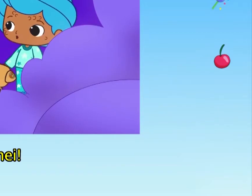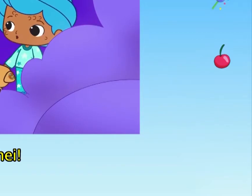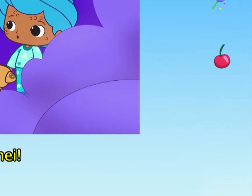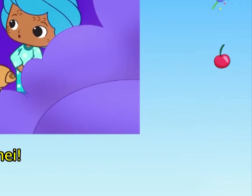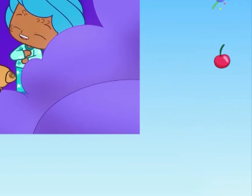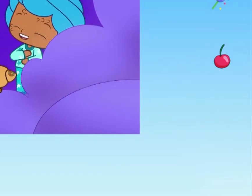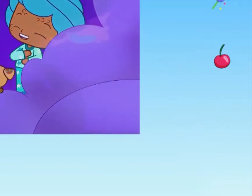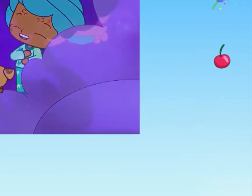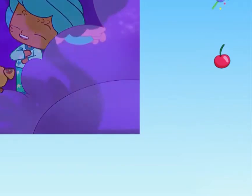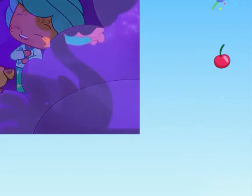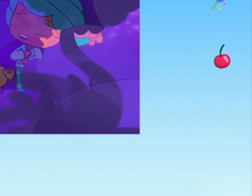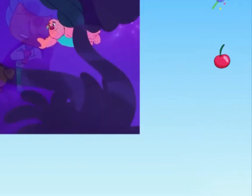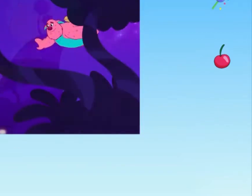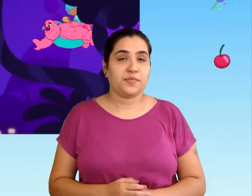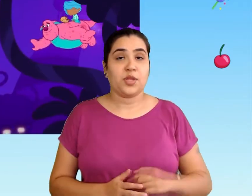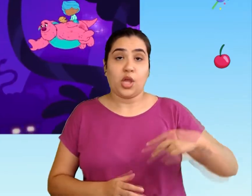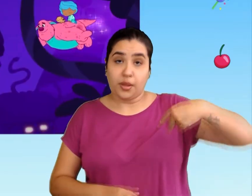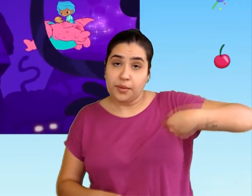Achei!